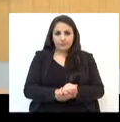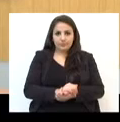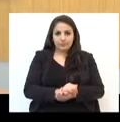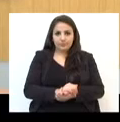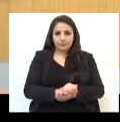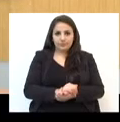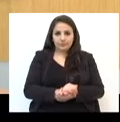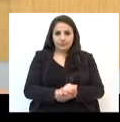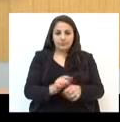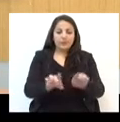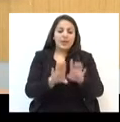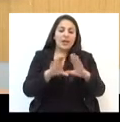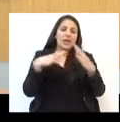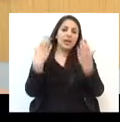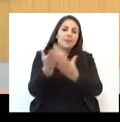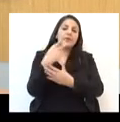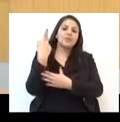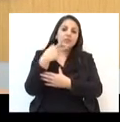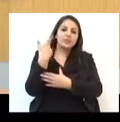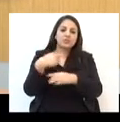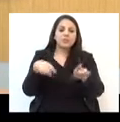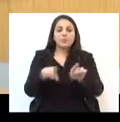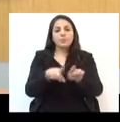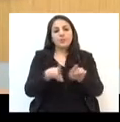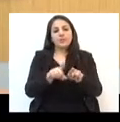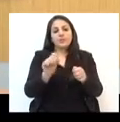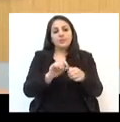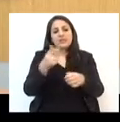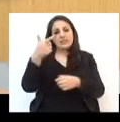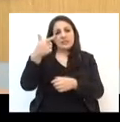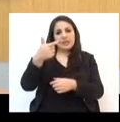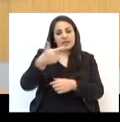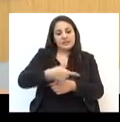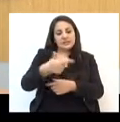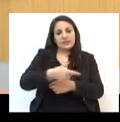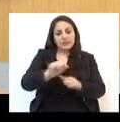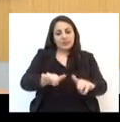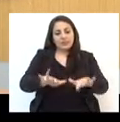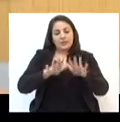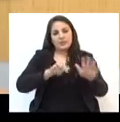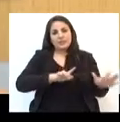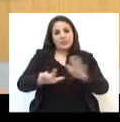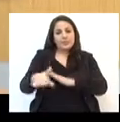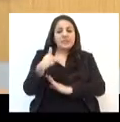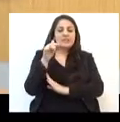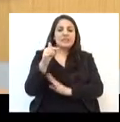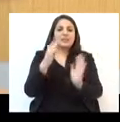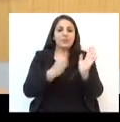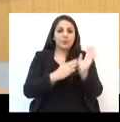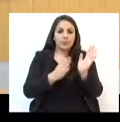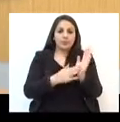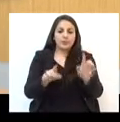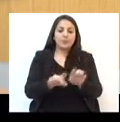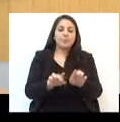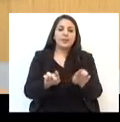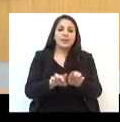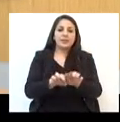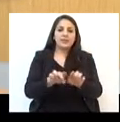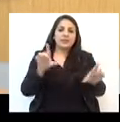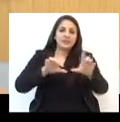A Câmara de Vereadores apreciou na segunda plenária da semana 7 proposições. No Jornal da Câmara de ontem,